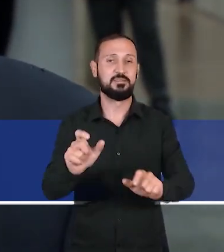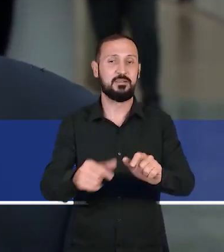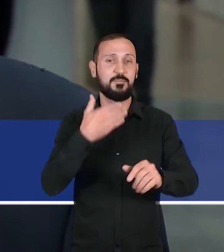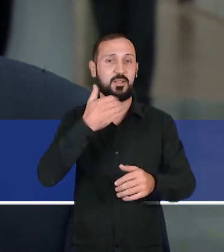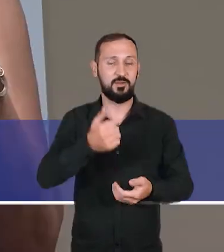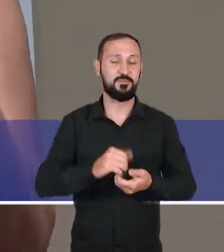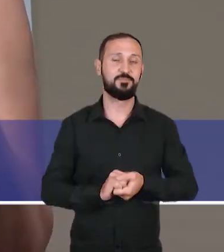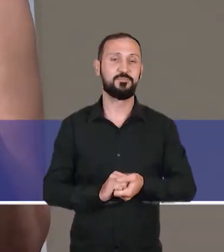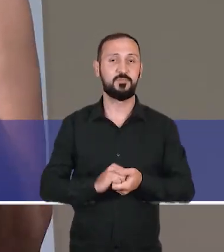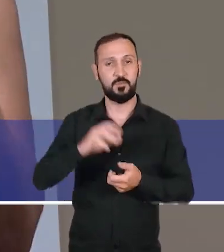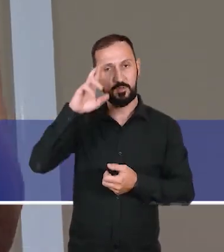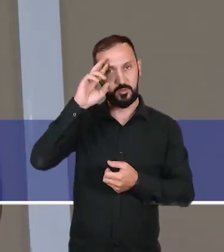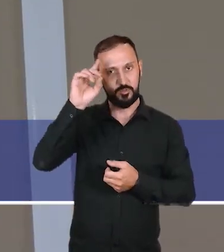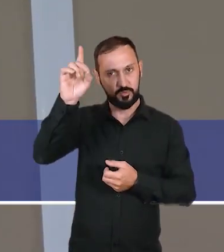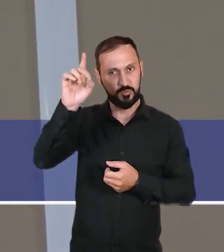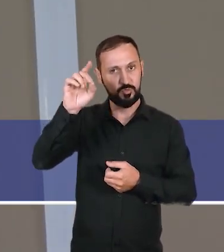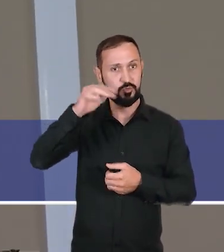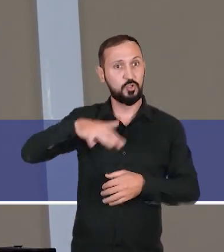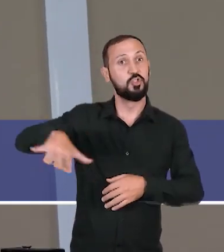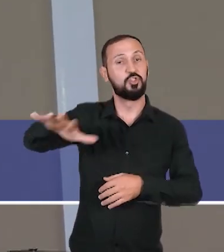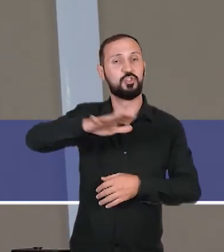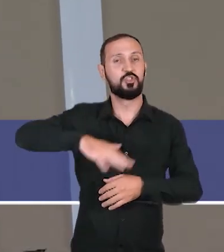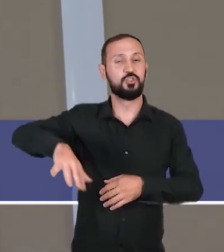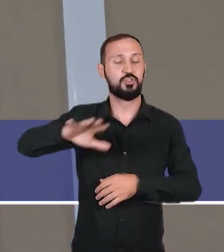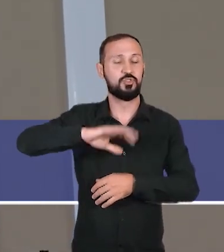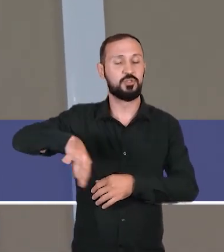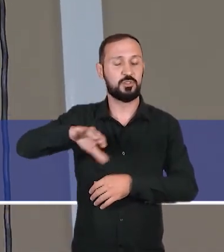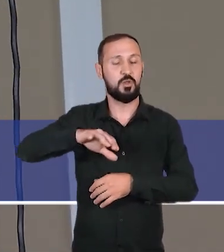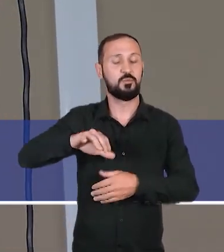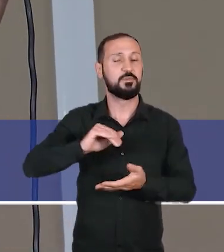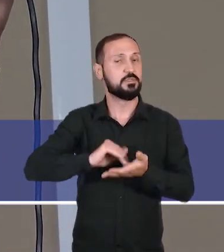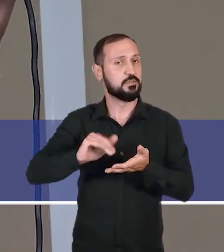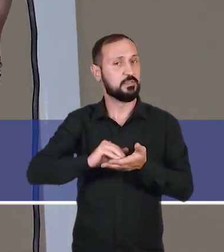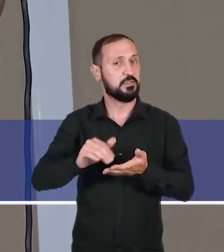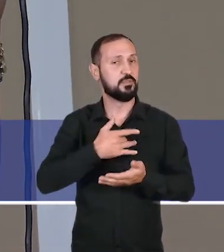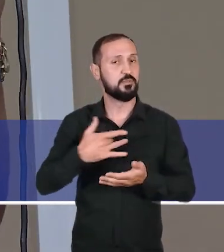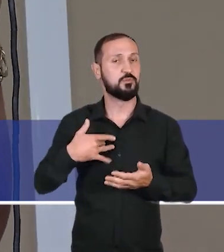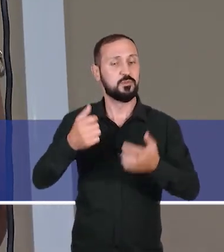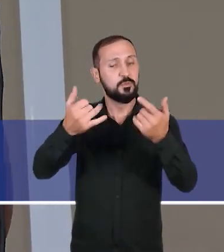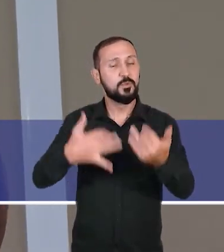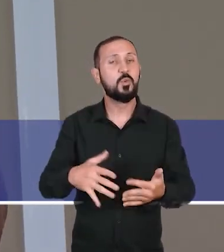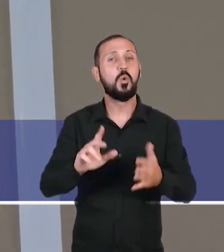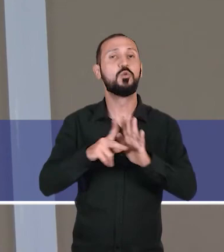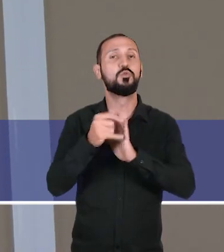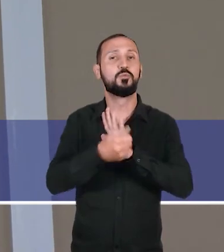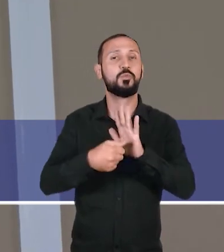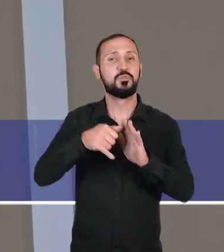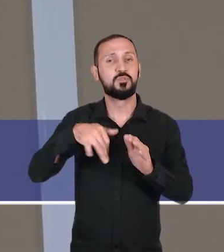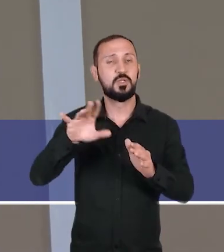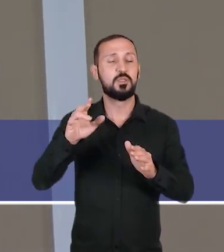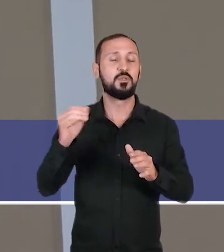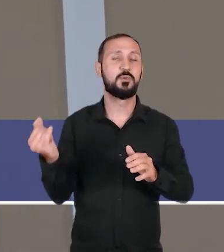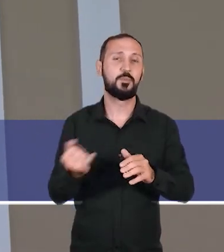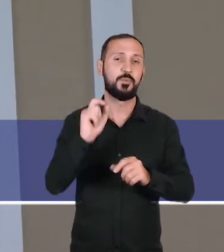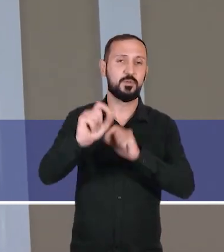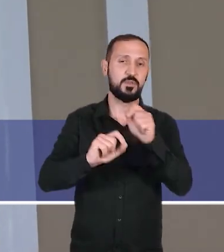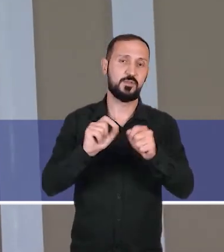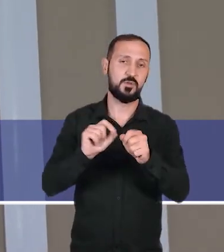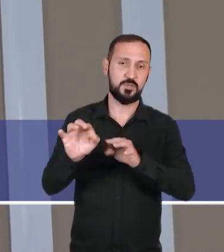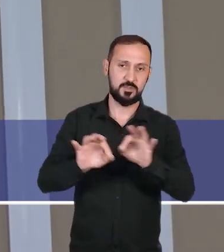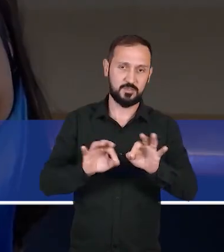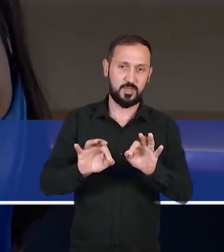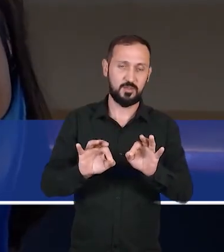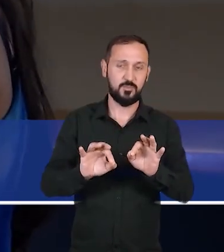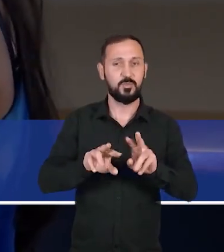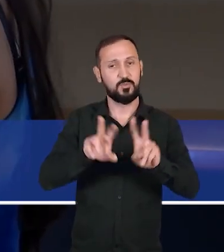as pessoas. A diretora-geral de gestão da Secretaria de Saúde, Edelma Tiburcio, falou sobre os principais projetos realizados pela pasta ao longo